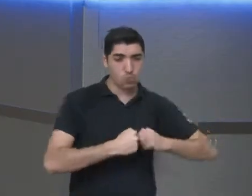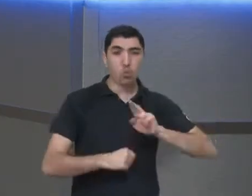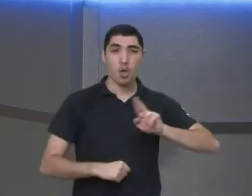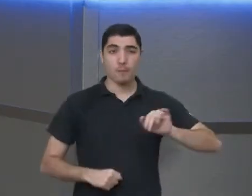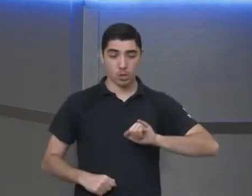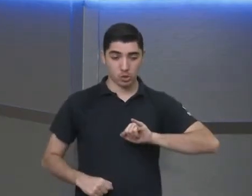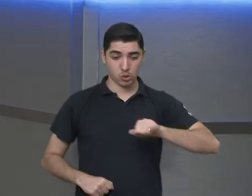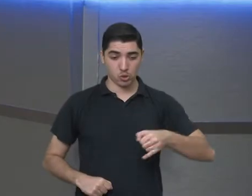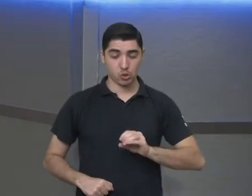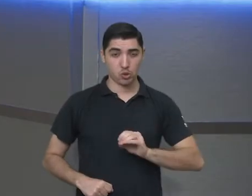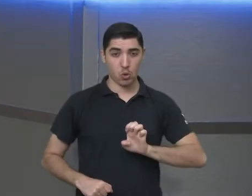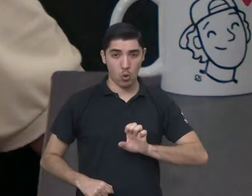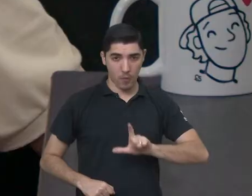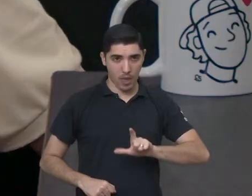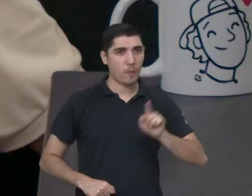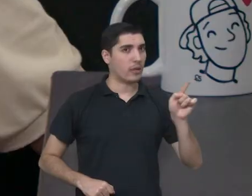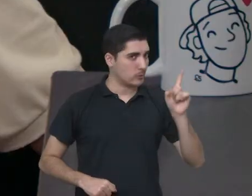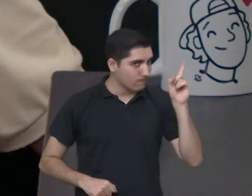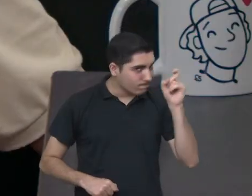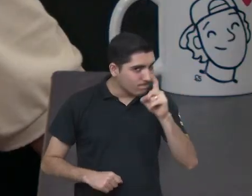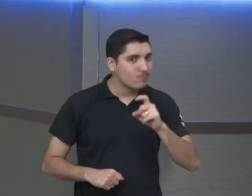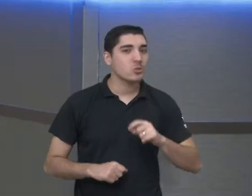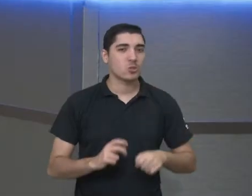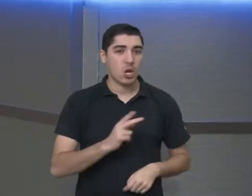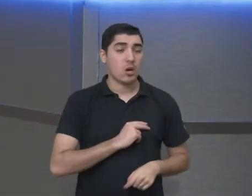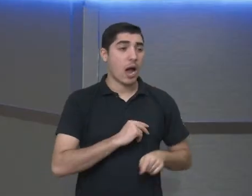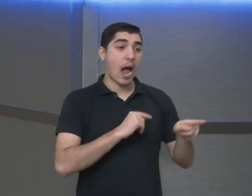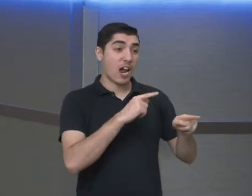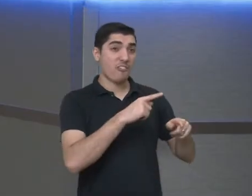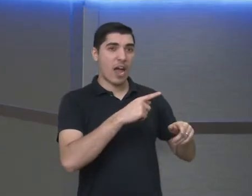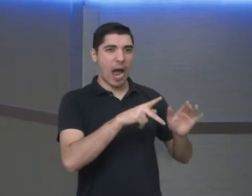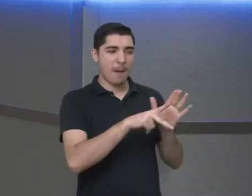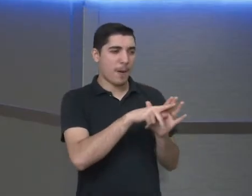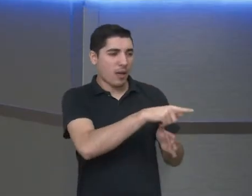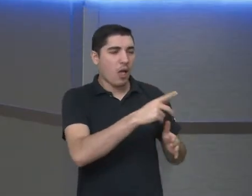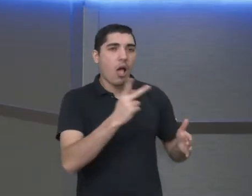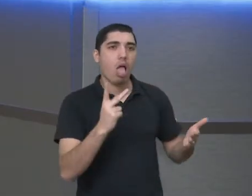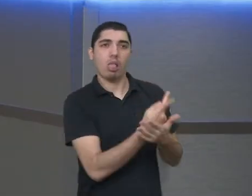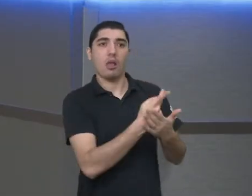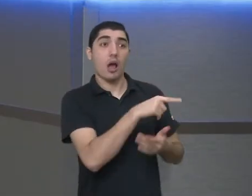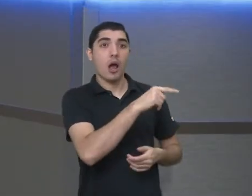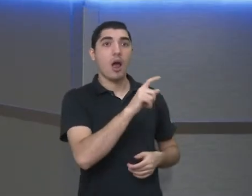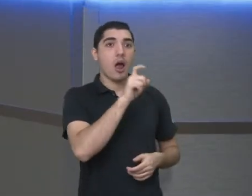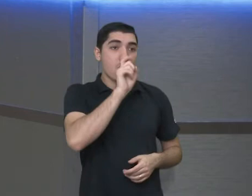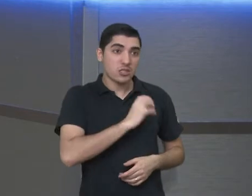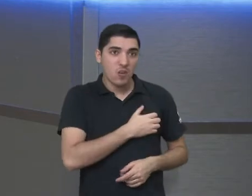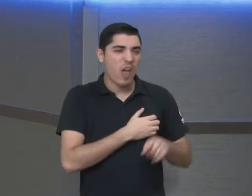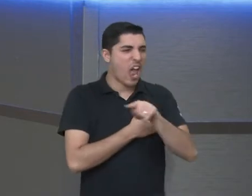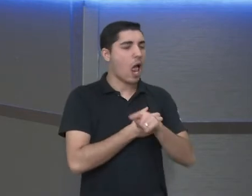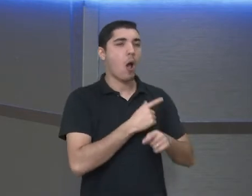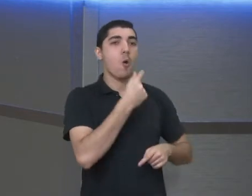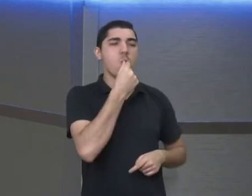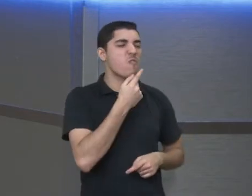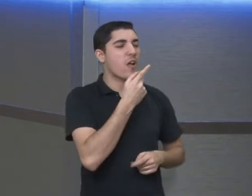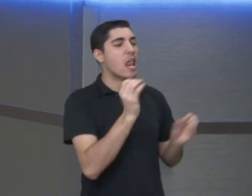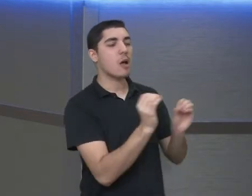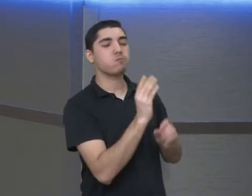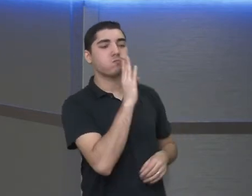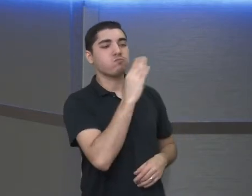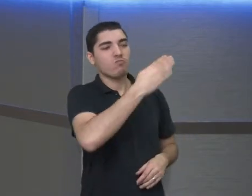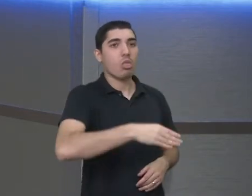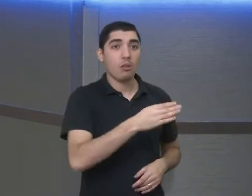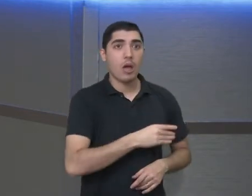é fácil você ser técnico de futebol. E eu comento, ajudo e tal, mas realmente o comentarista titular da equipe hoje é o Antônio Carmo. O papo está